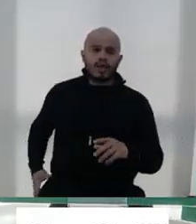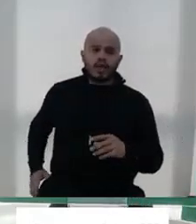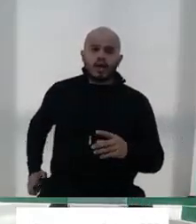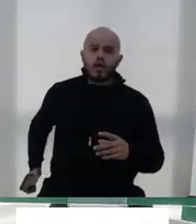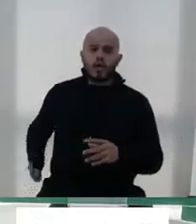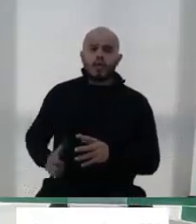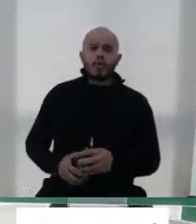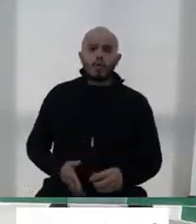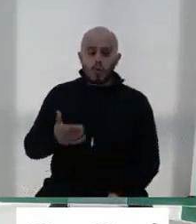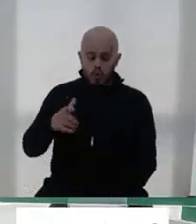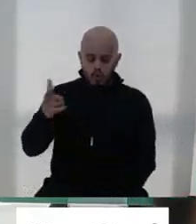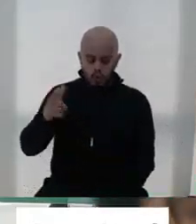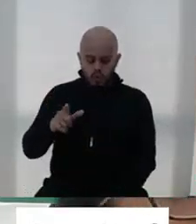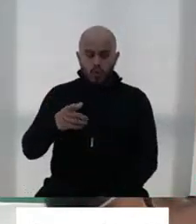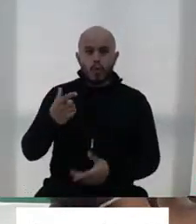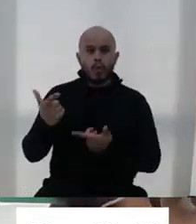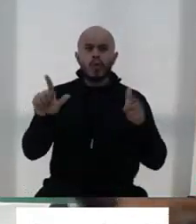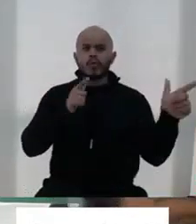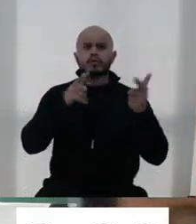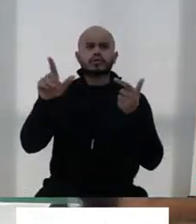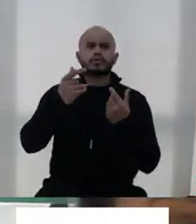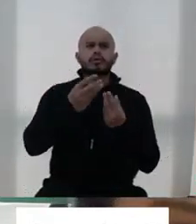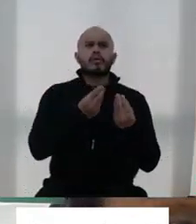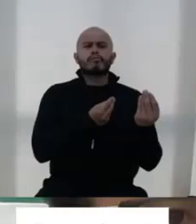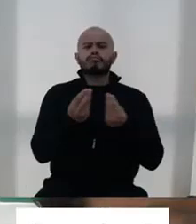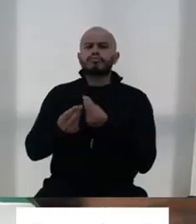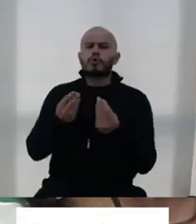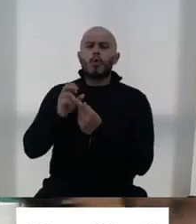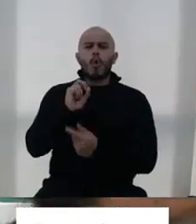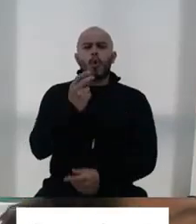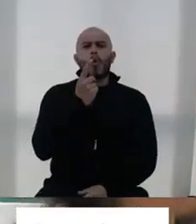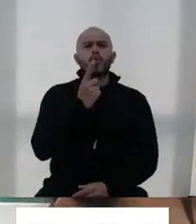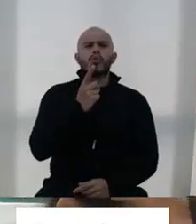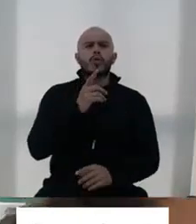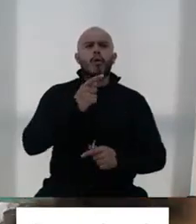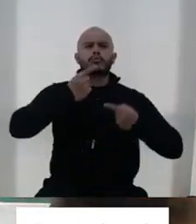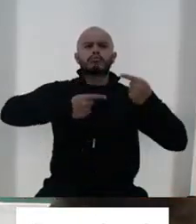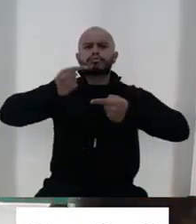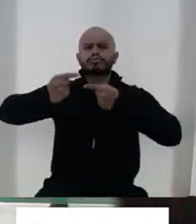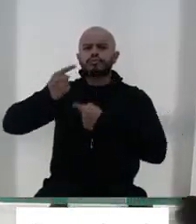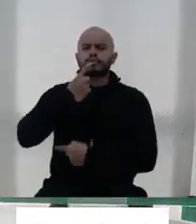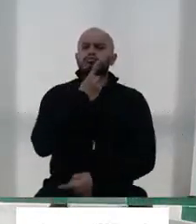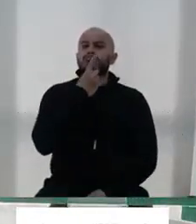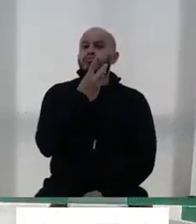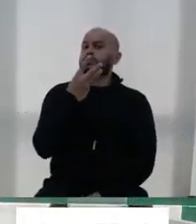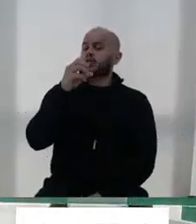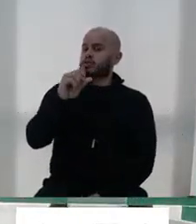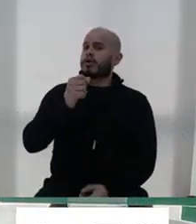no regimento interno, nem na deliberação 139, que disciplina ali a forma como a tutela coletiva